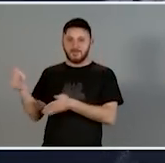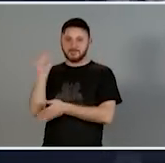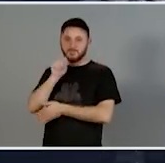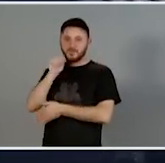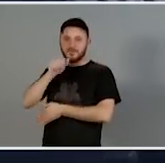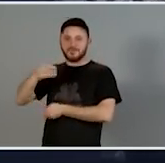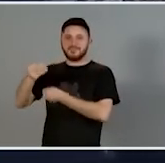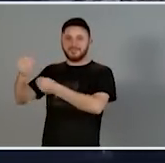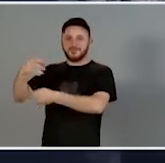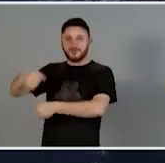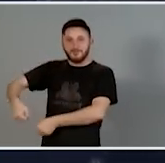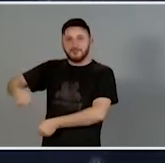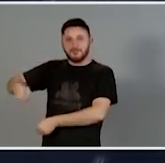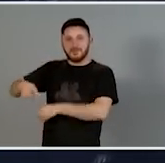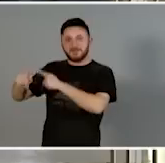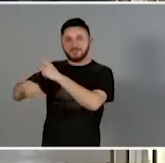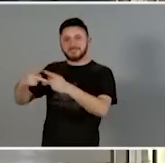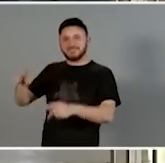lembrar,